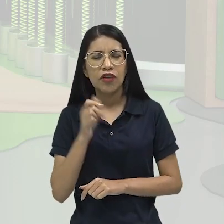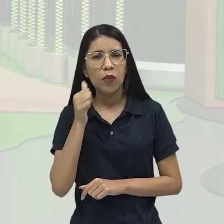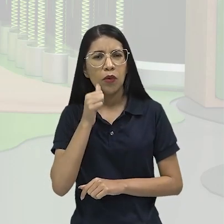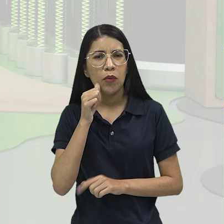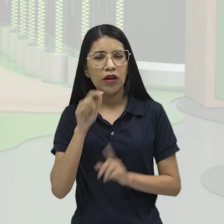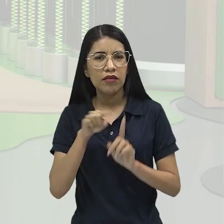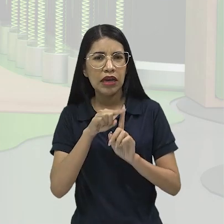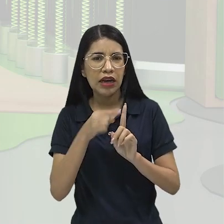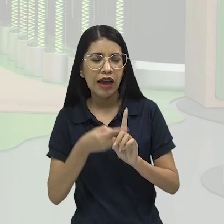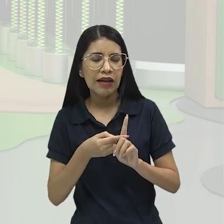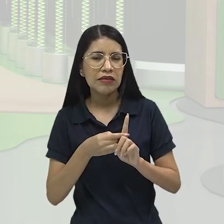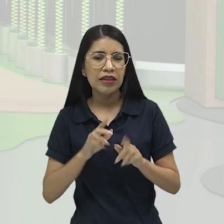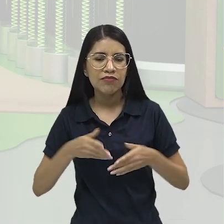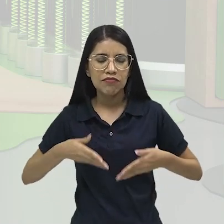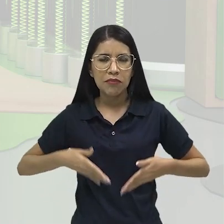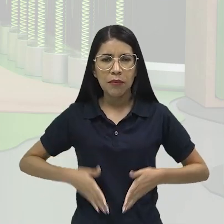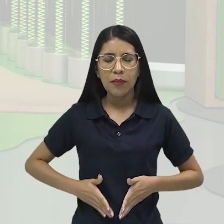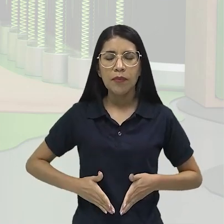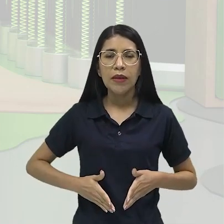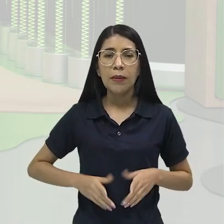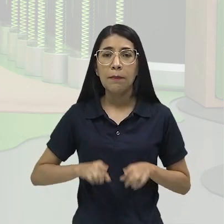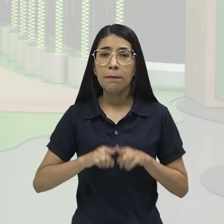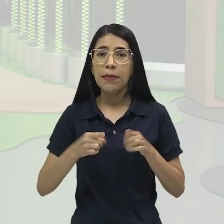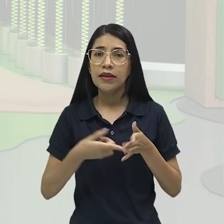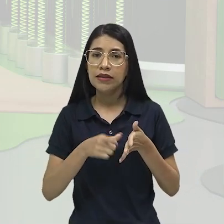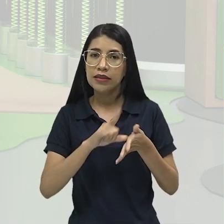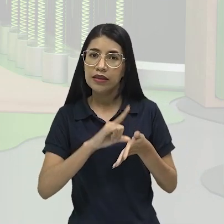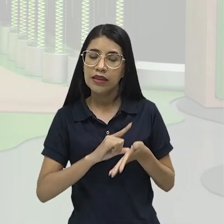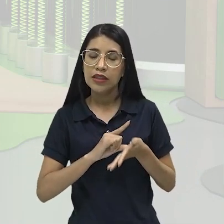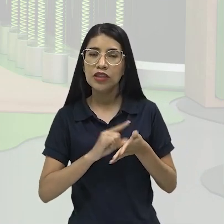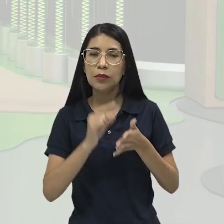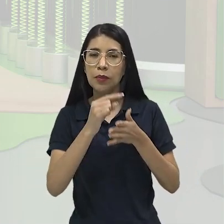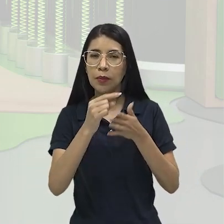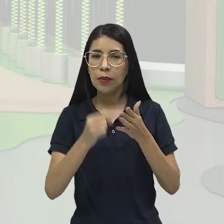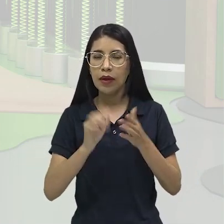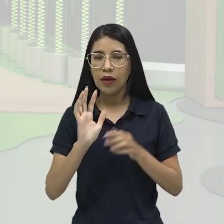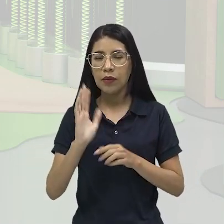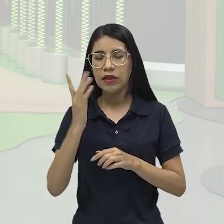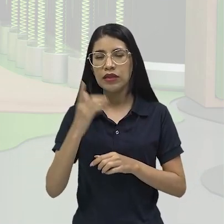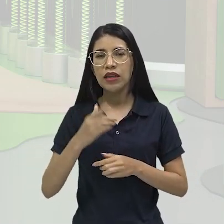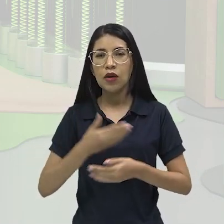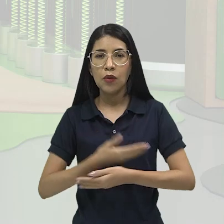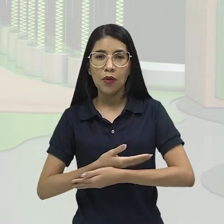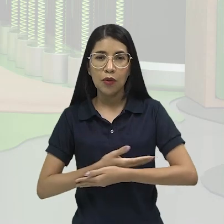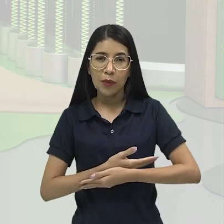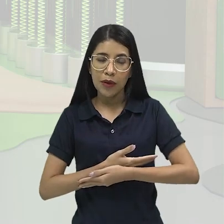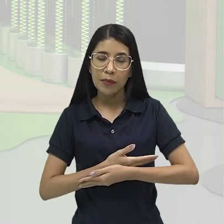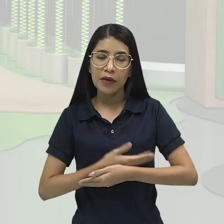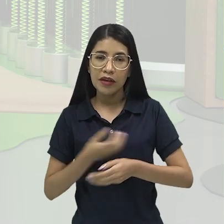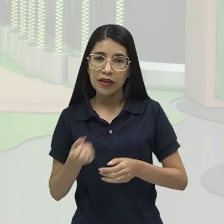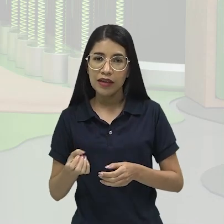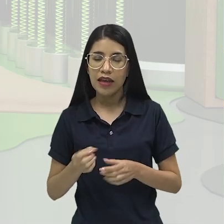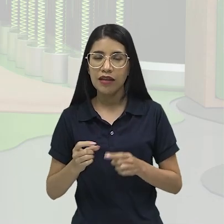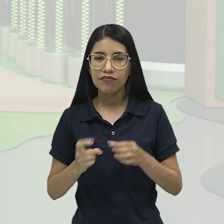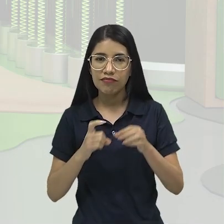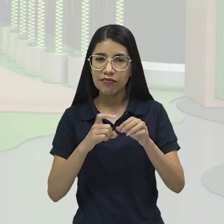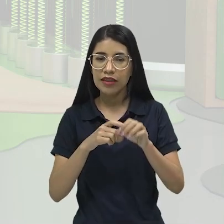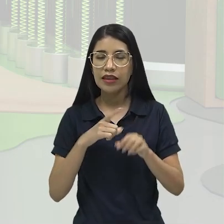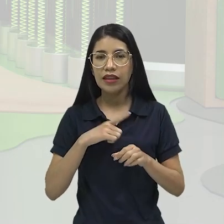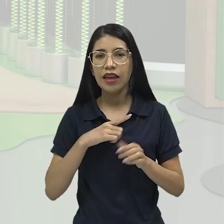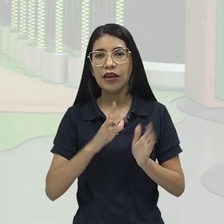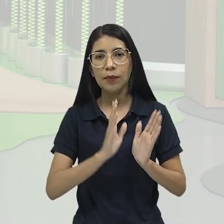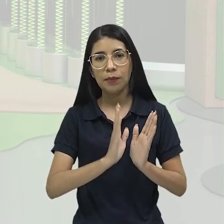à luz. Mas na verdade, antes de tudo isso acontecer, antes desse bebê ser gerado, uma série de